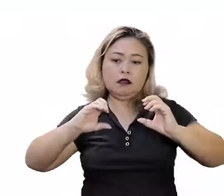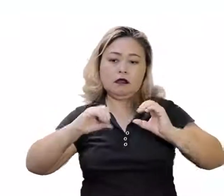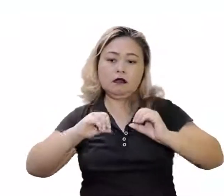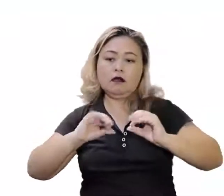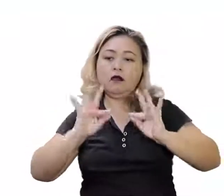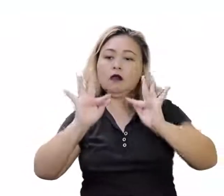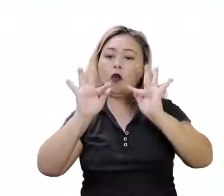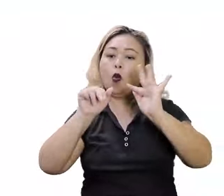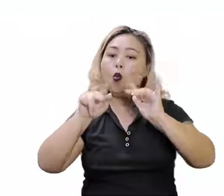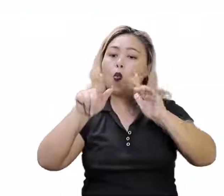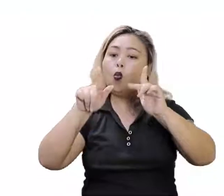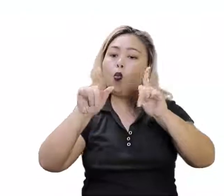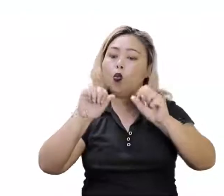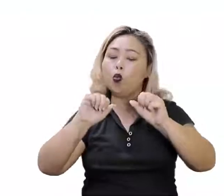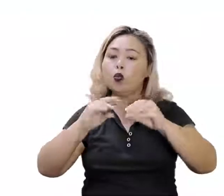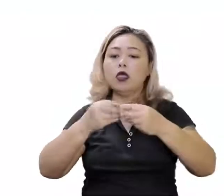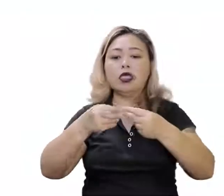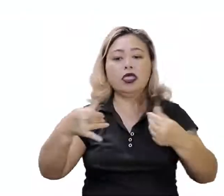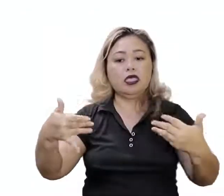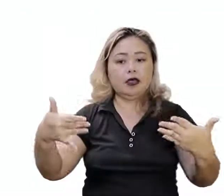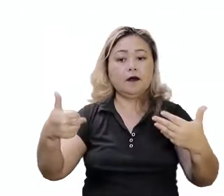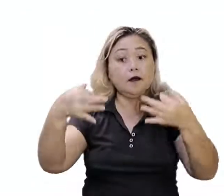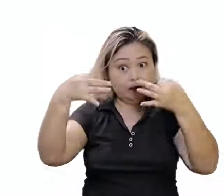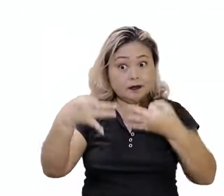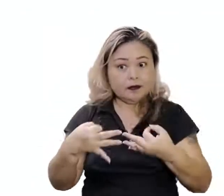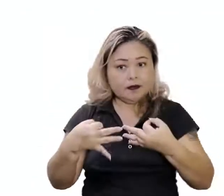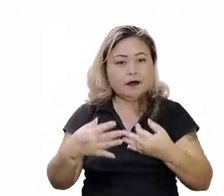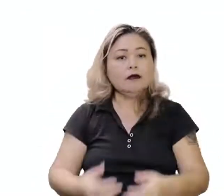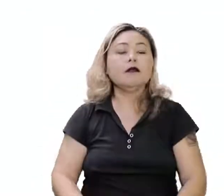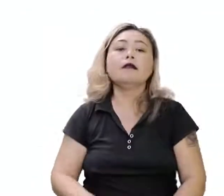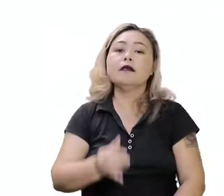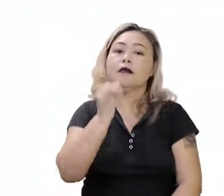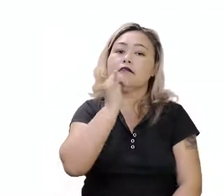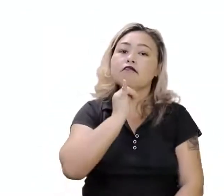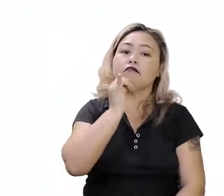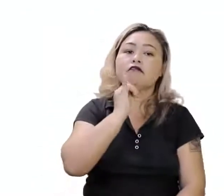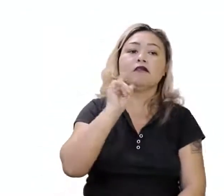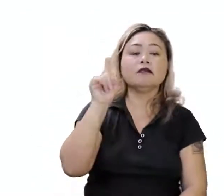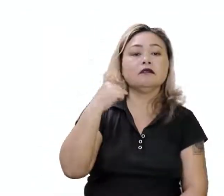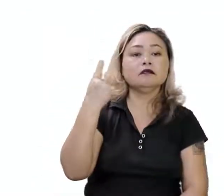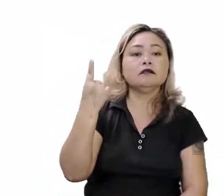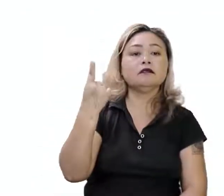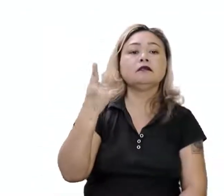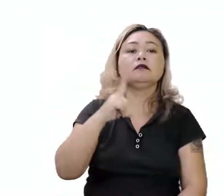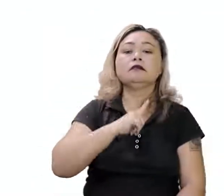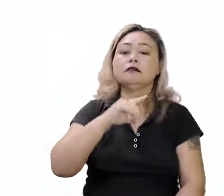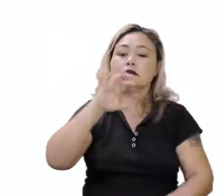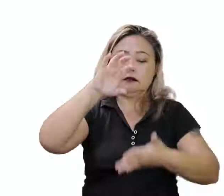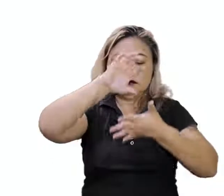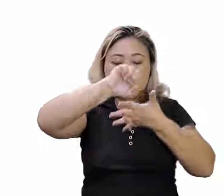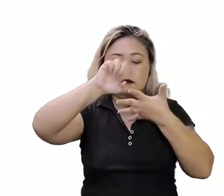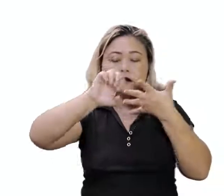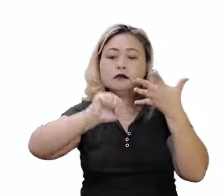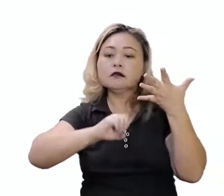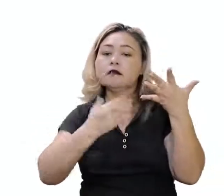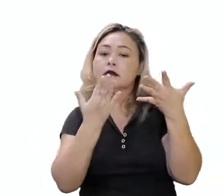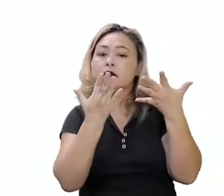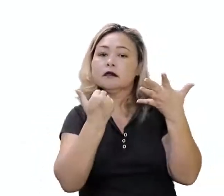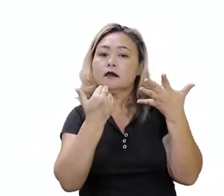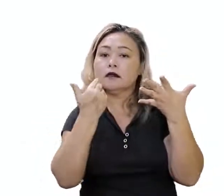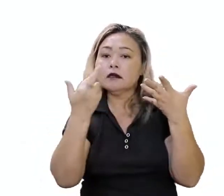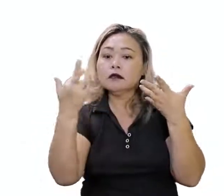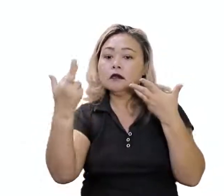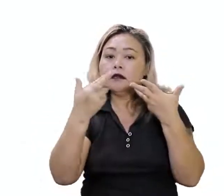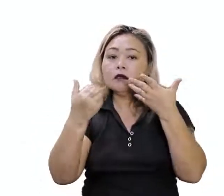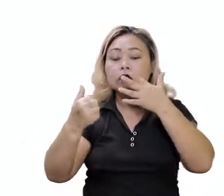os fungos, os nossos decompositores, perfeito? Exemplos de cadeias alimentares. As cadeias alimentares são representadas de acordo com